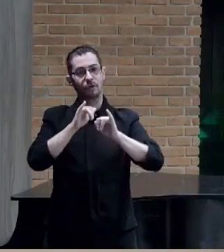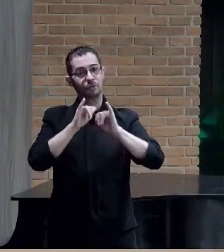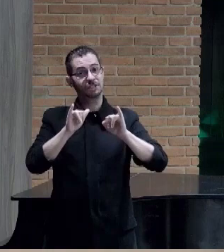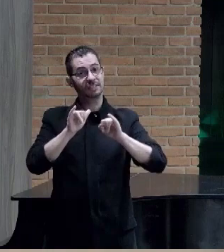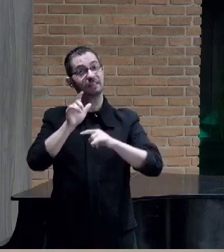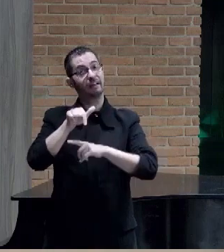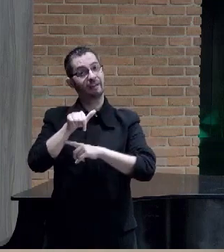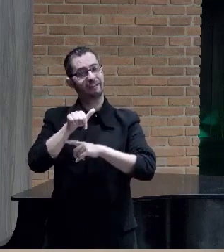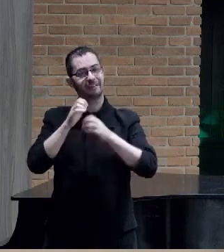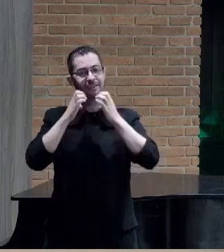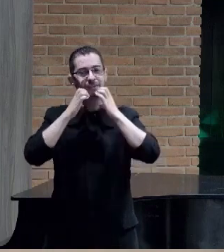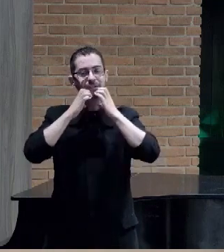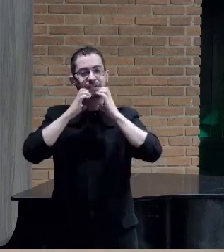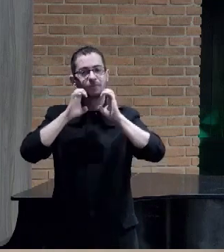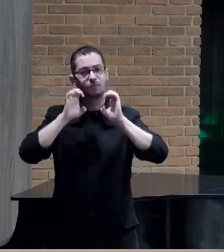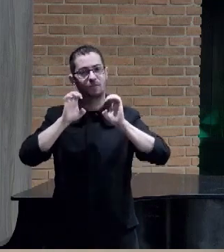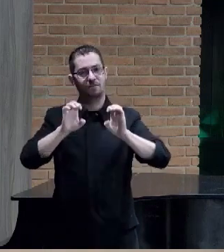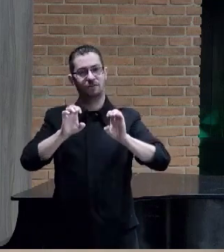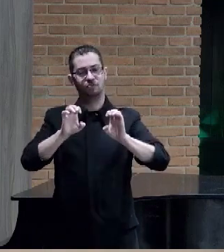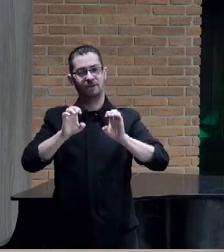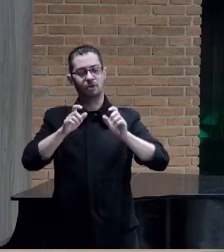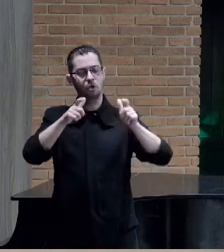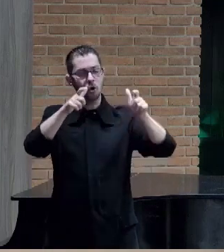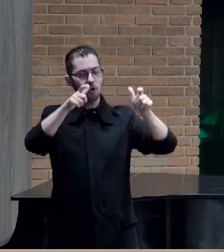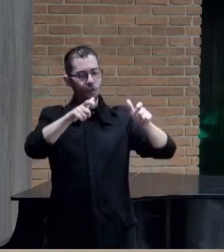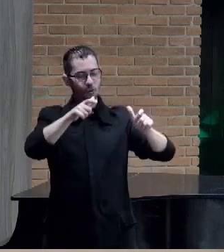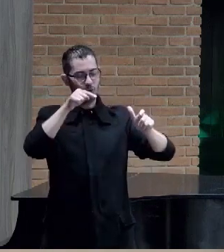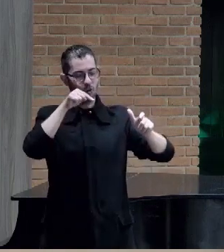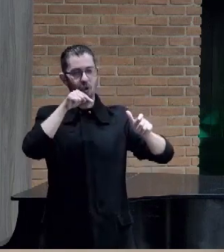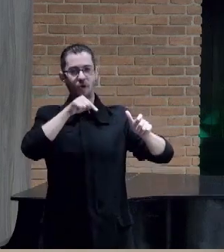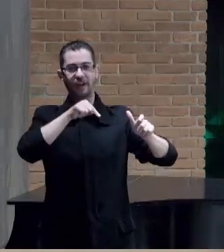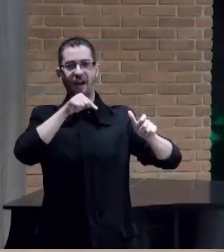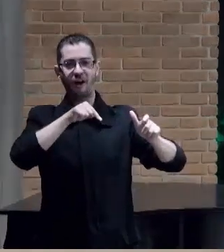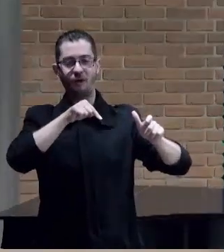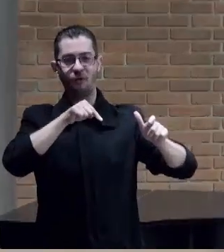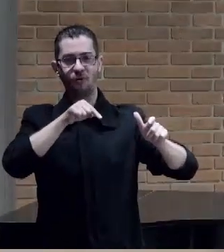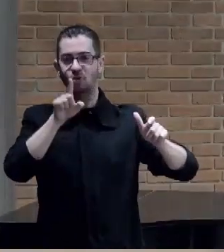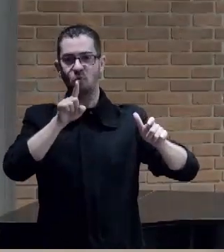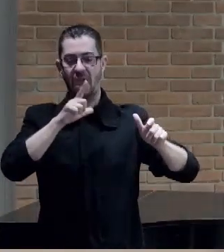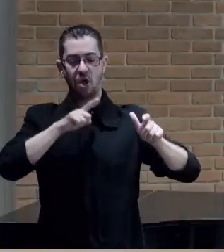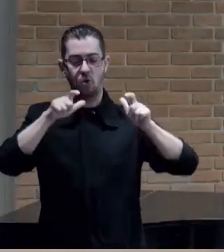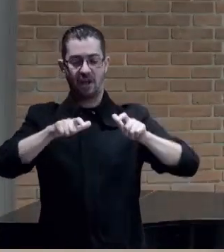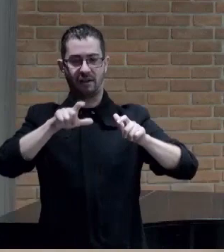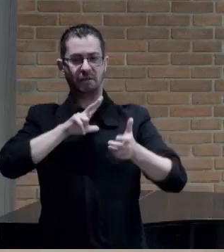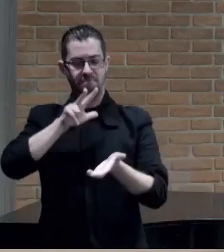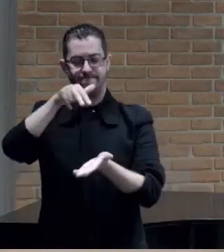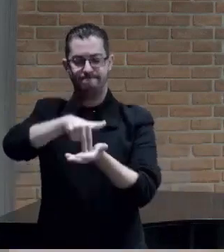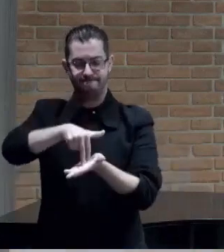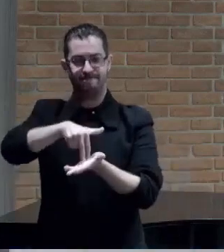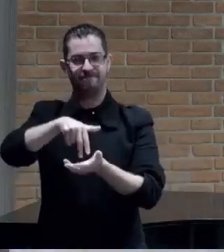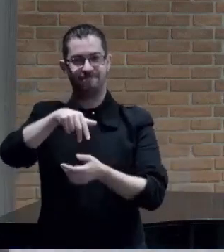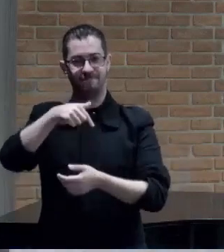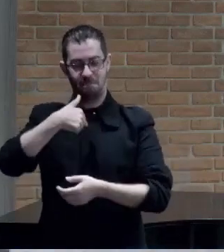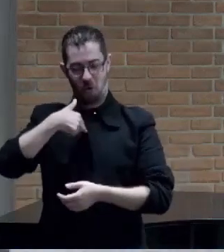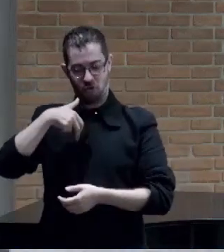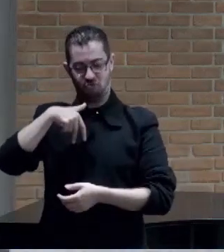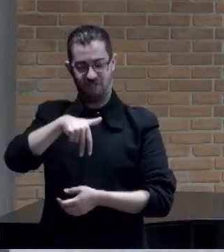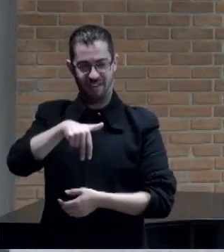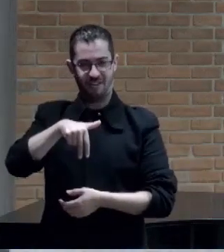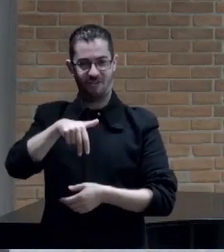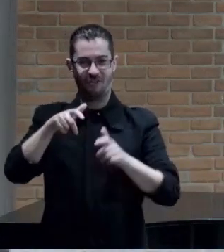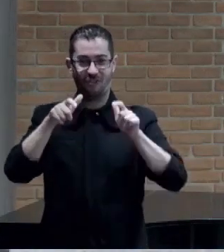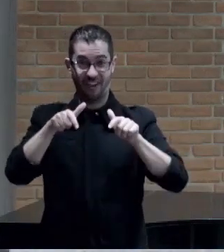Evangelho. E esse local, na verdade, não é um local físico. O local seguro em que